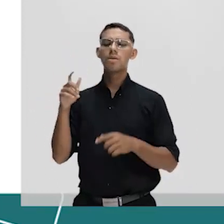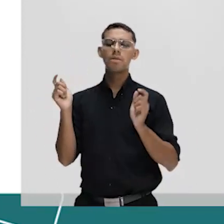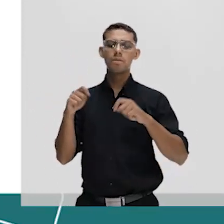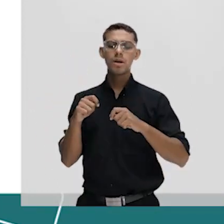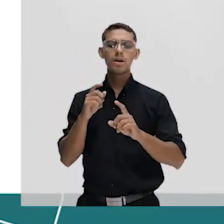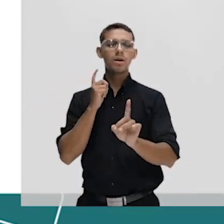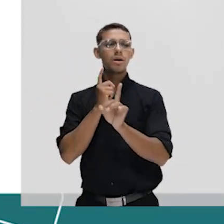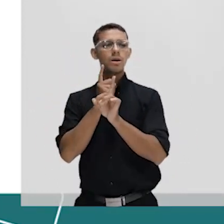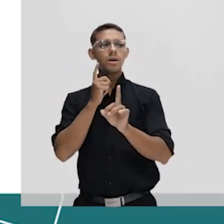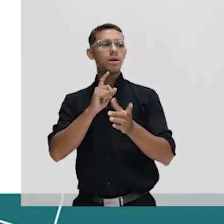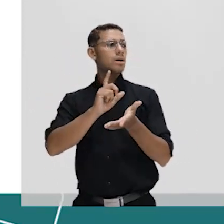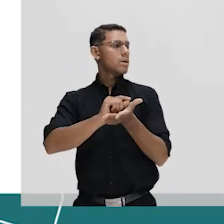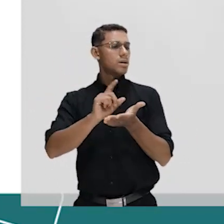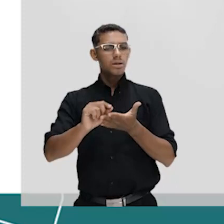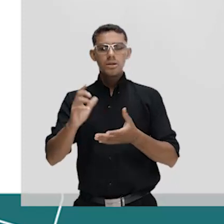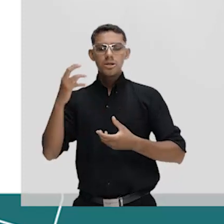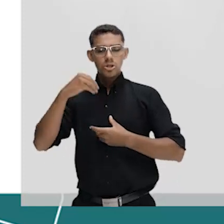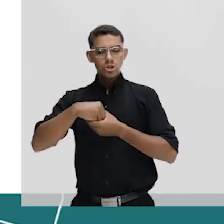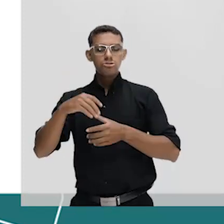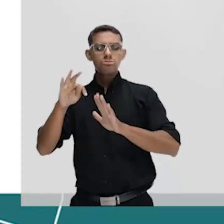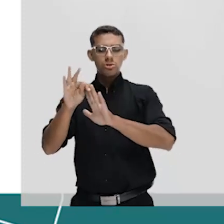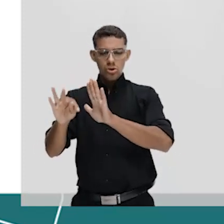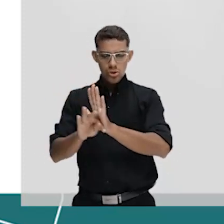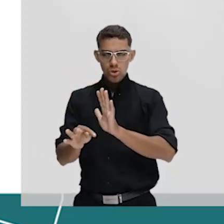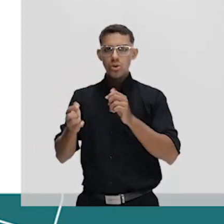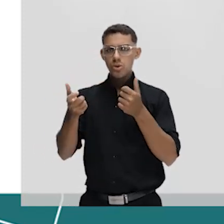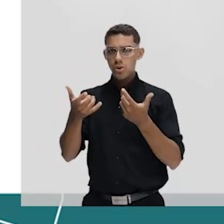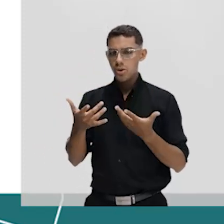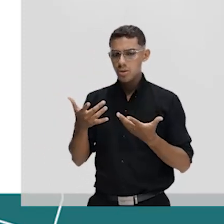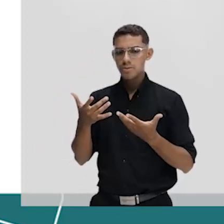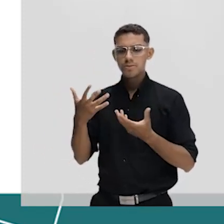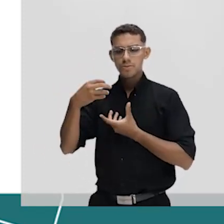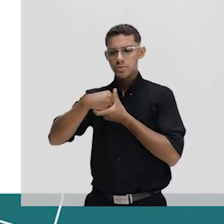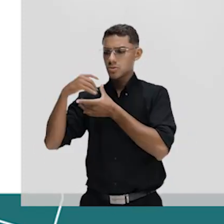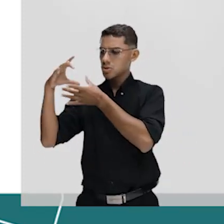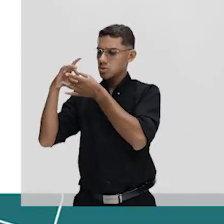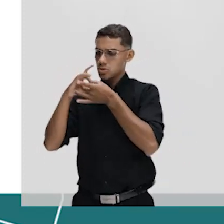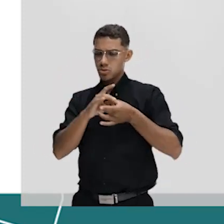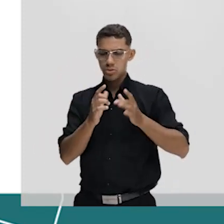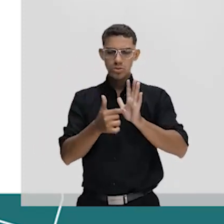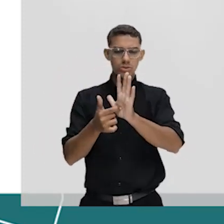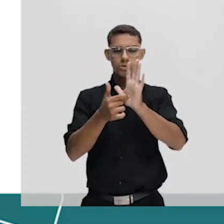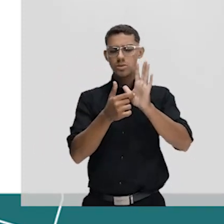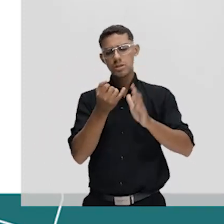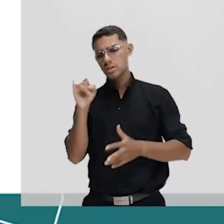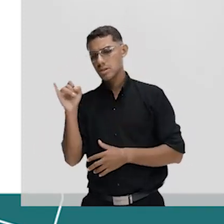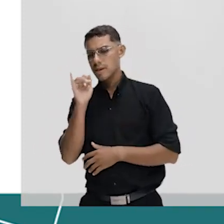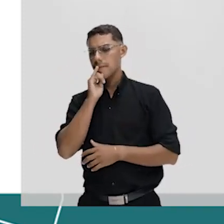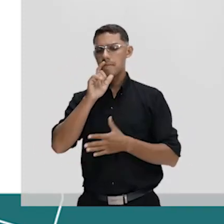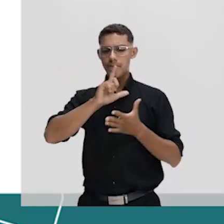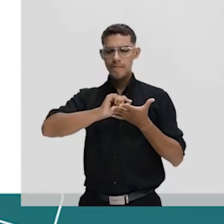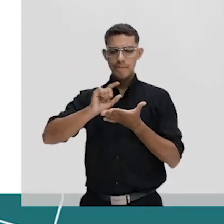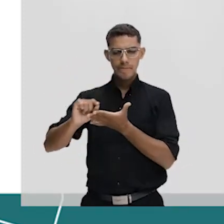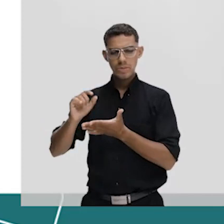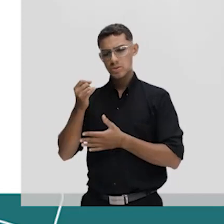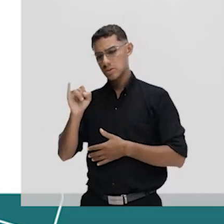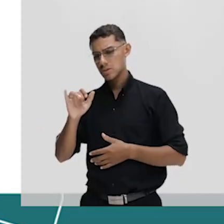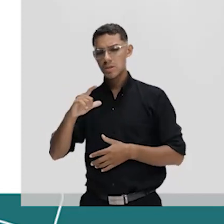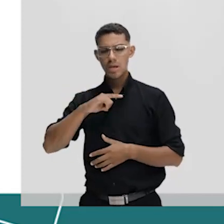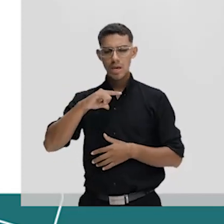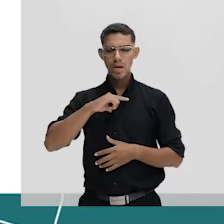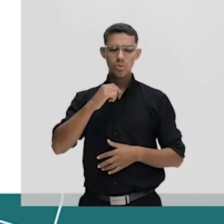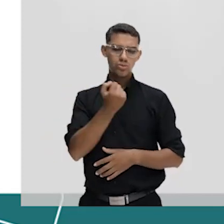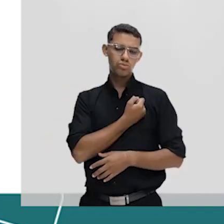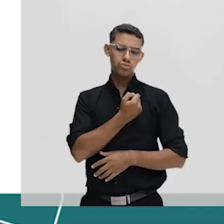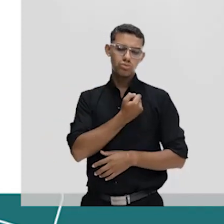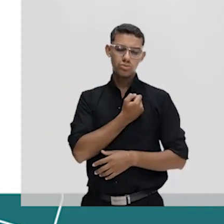precisam identificar o artigo dentro do texto, né? Dentro do contexto que ele aparece. Será que ele é um artigo? Será que ele é um